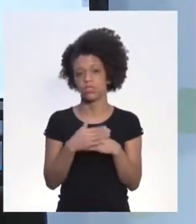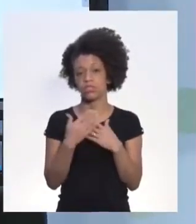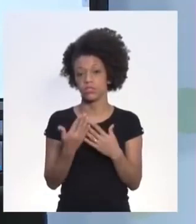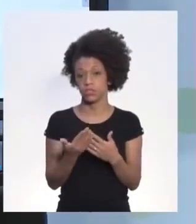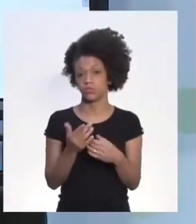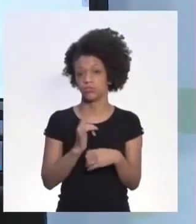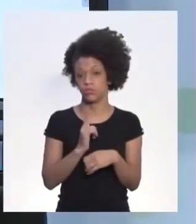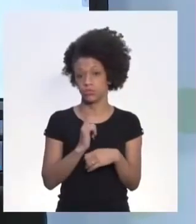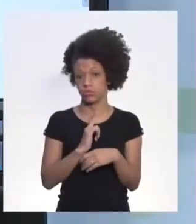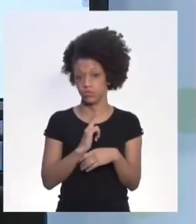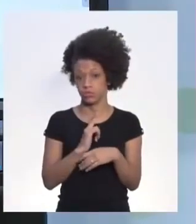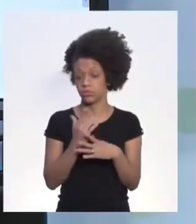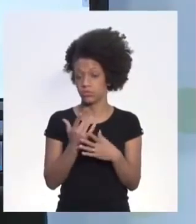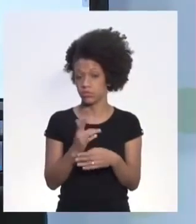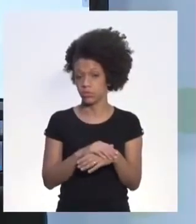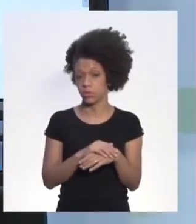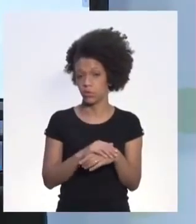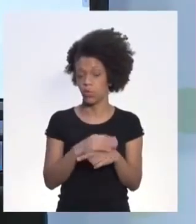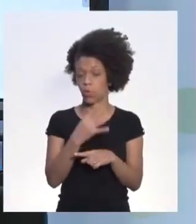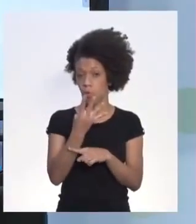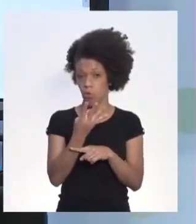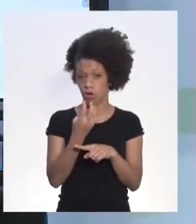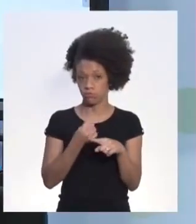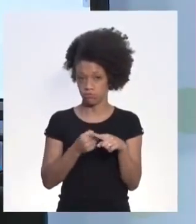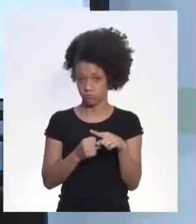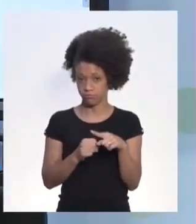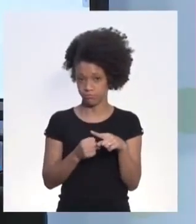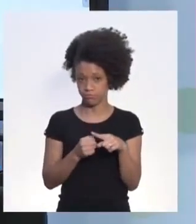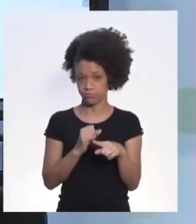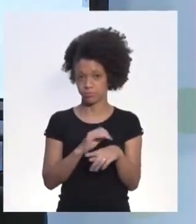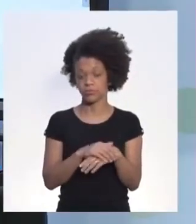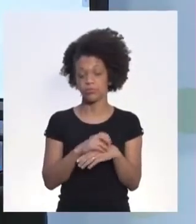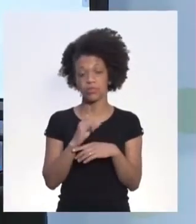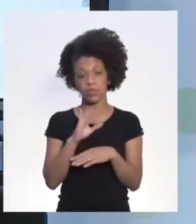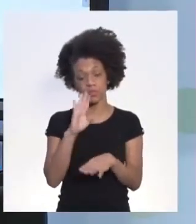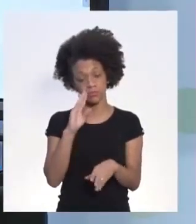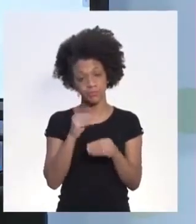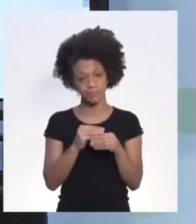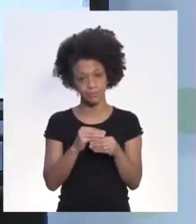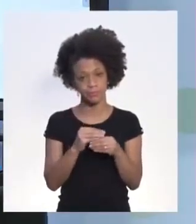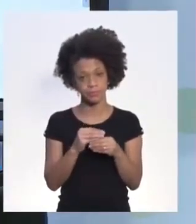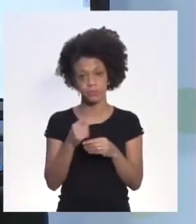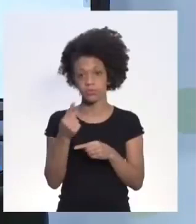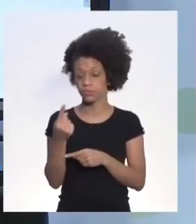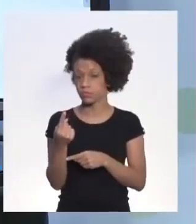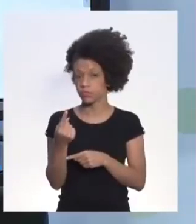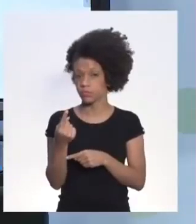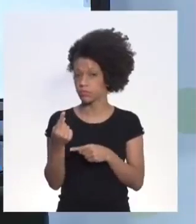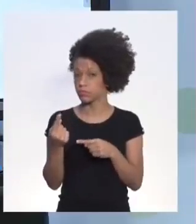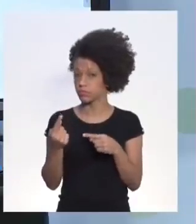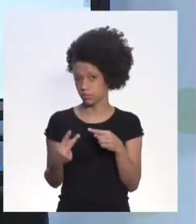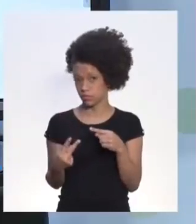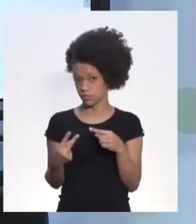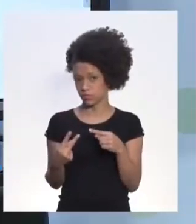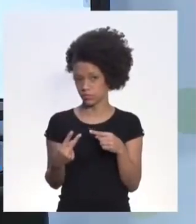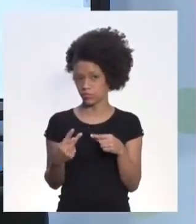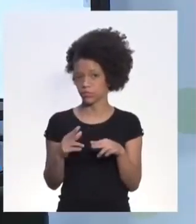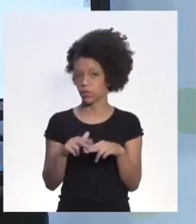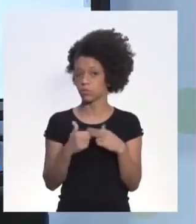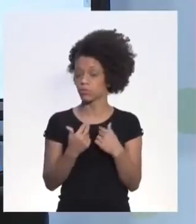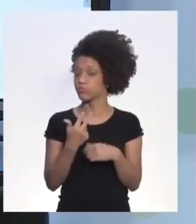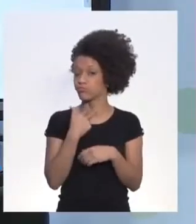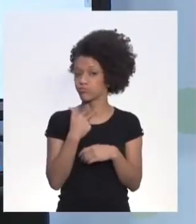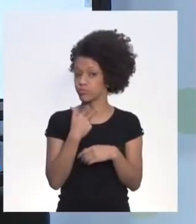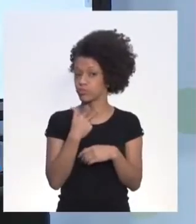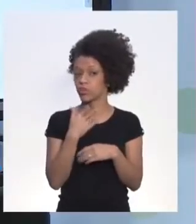tinha, né? Eu falei para vocês, 4/8. Se eu simplificar, é a mesma coisa que 1/2. Por isso que eu não